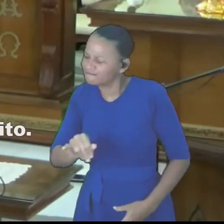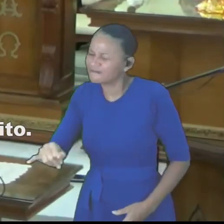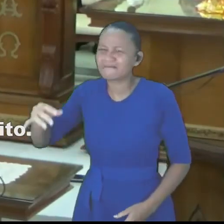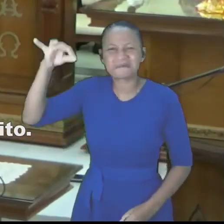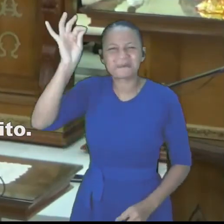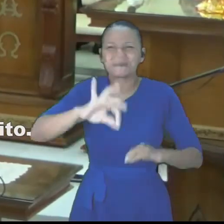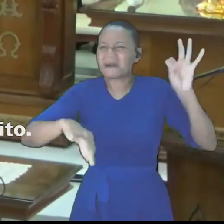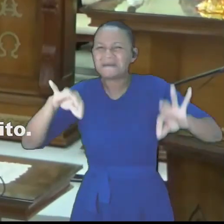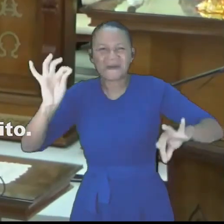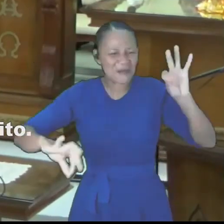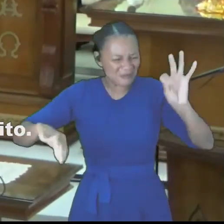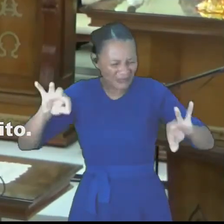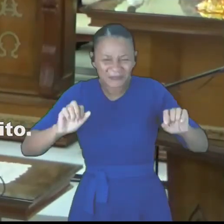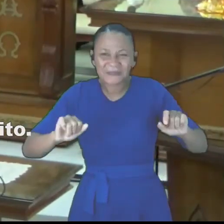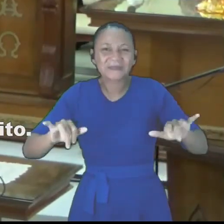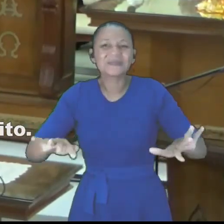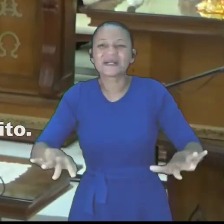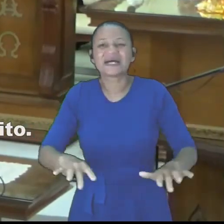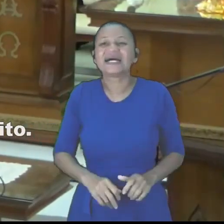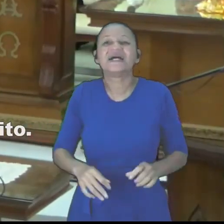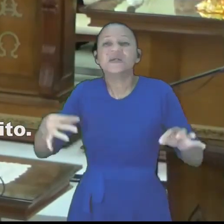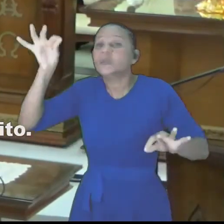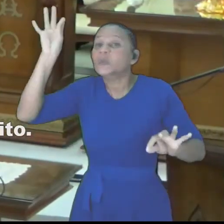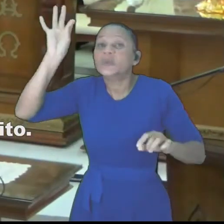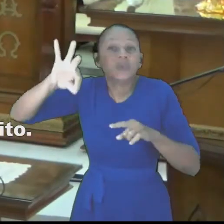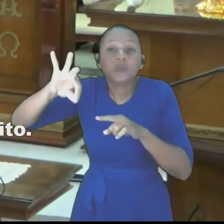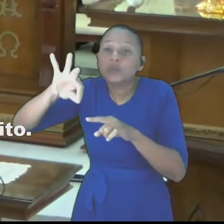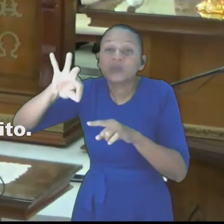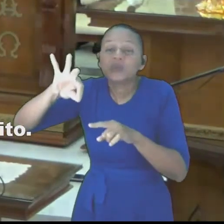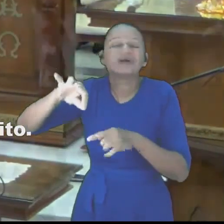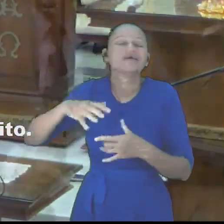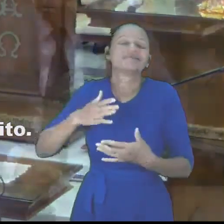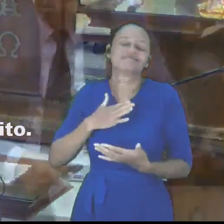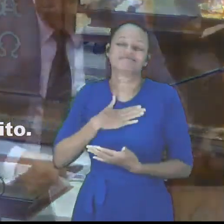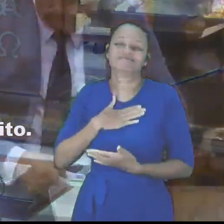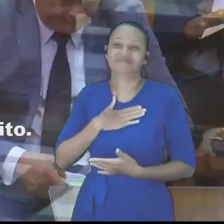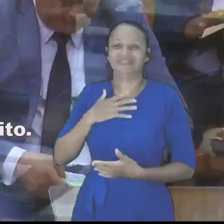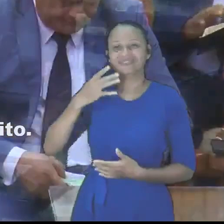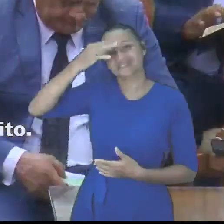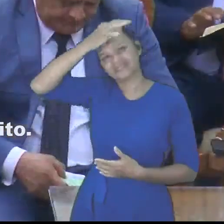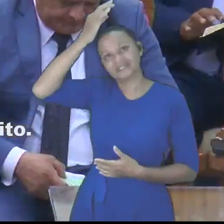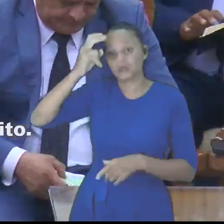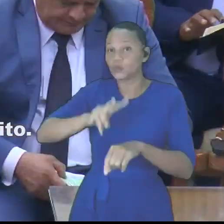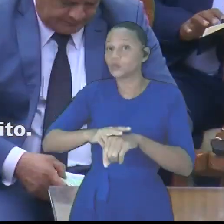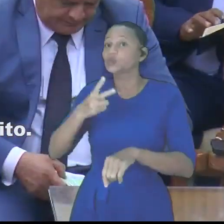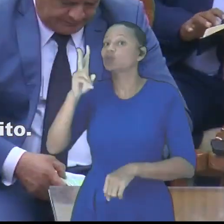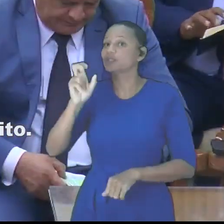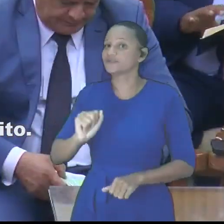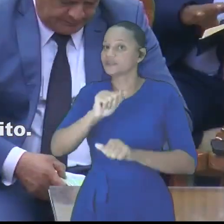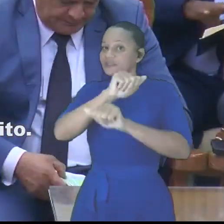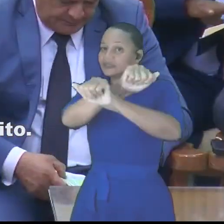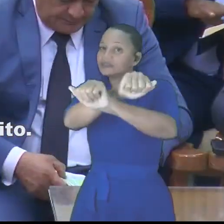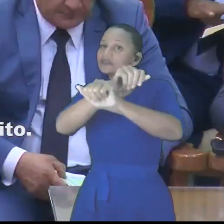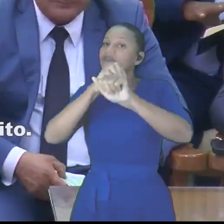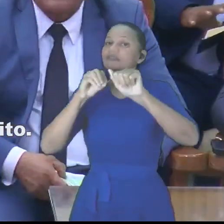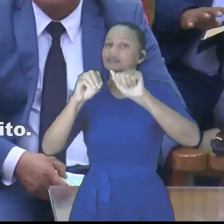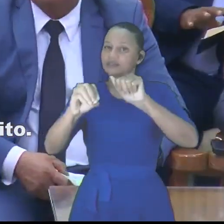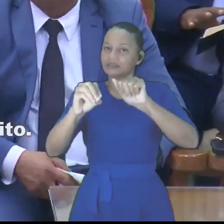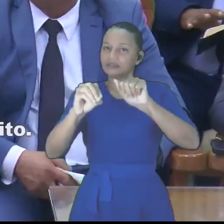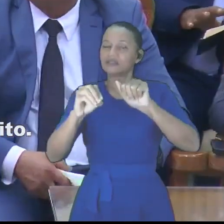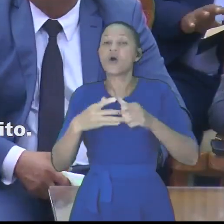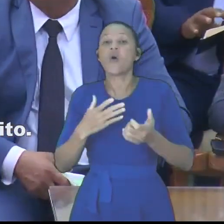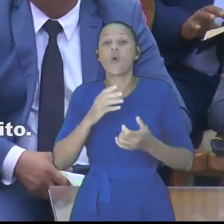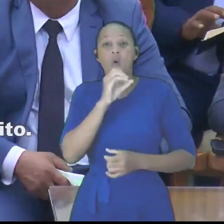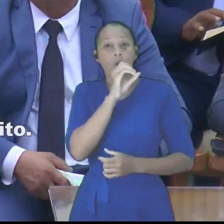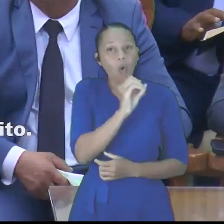meu espírito. Derramarei o que, igreja? O meu espírito. Duas vezes, artigo definido. O